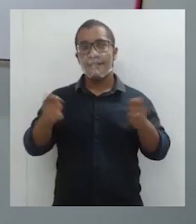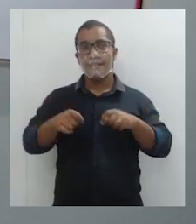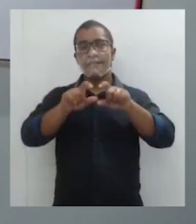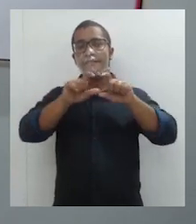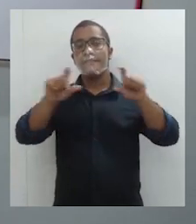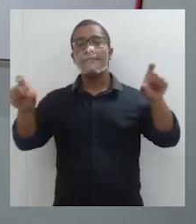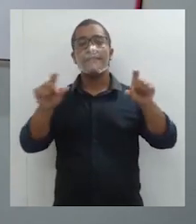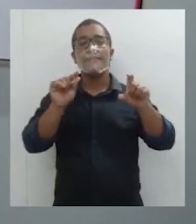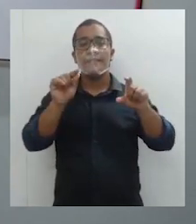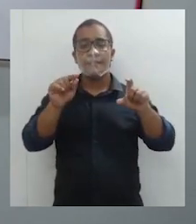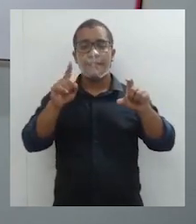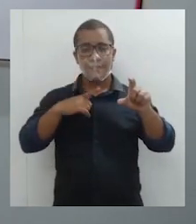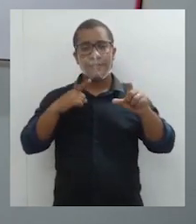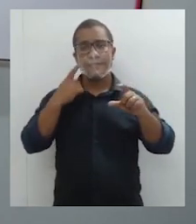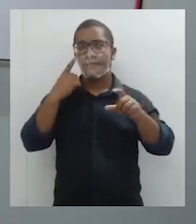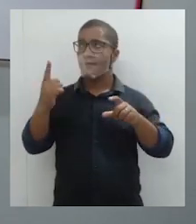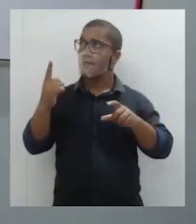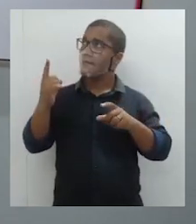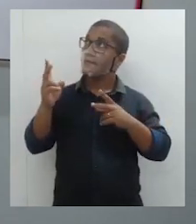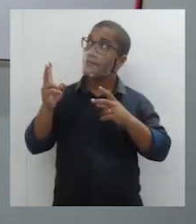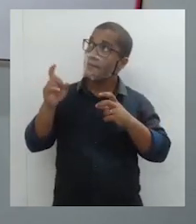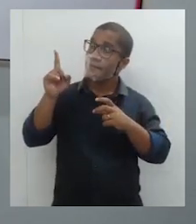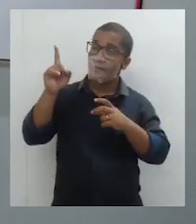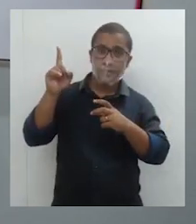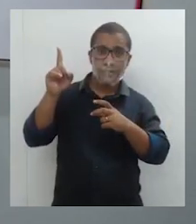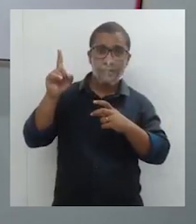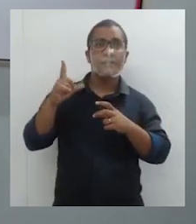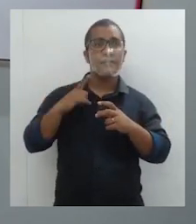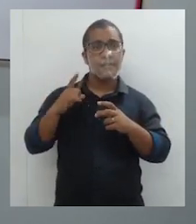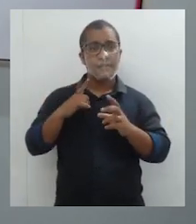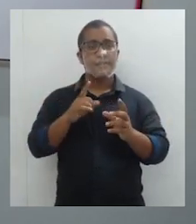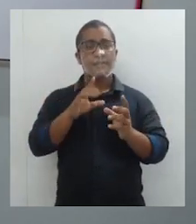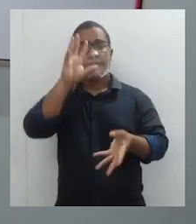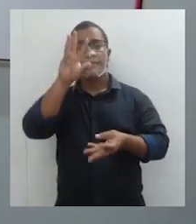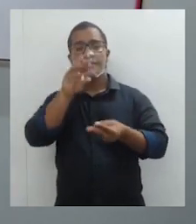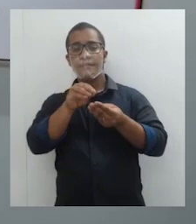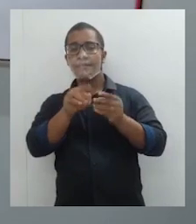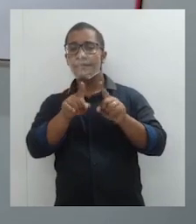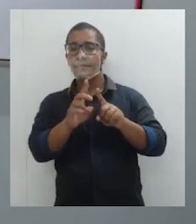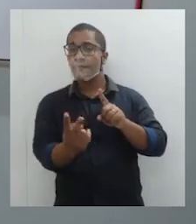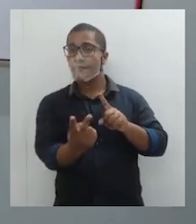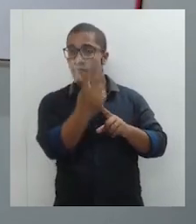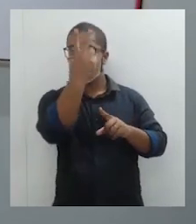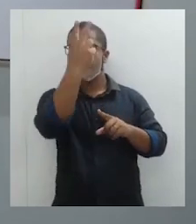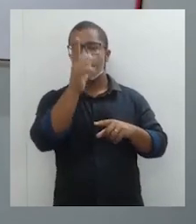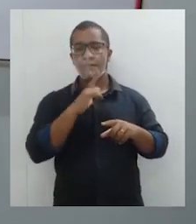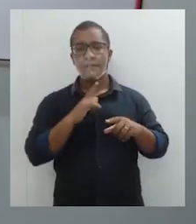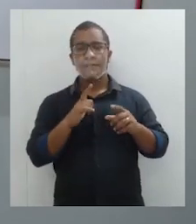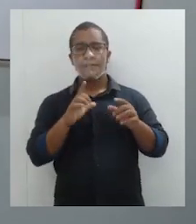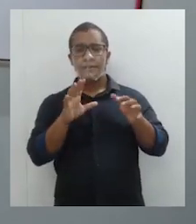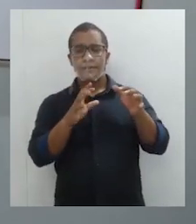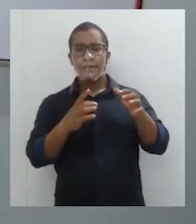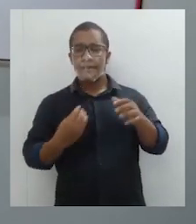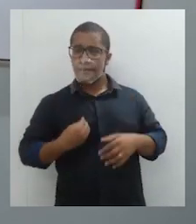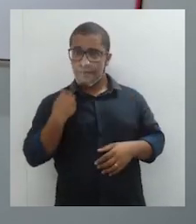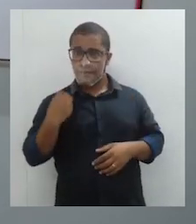seguinte questão como nós vemos aqui nós temos reconhecer e valorizar a